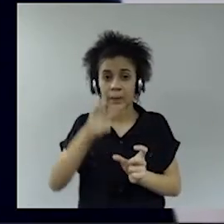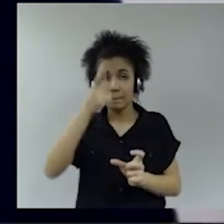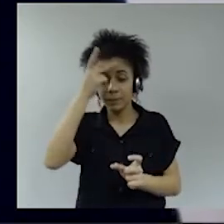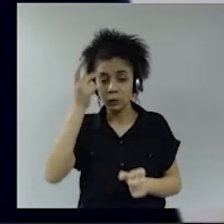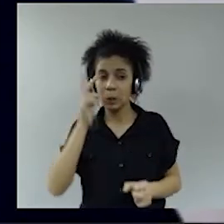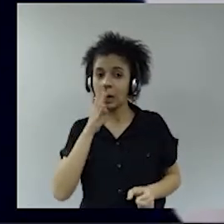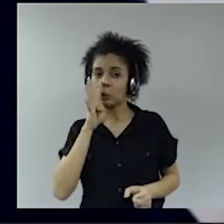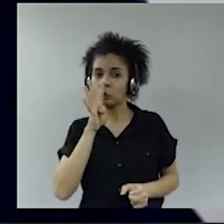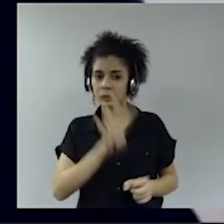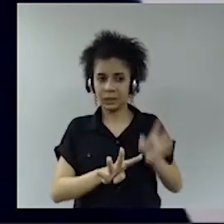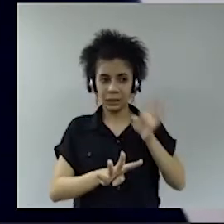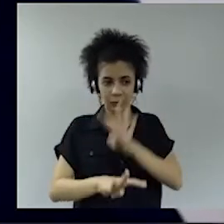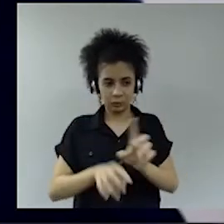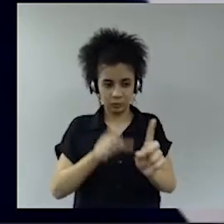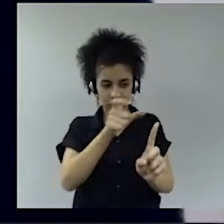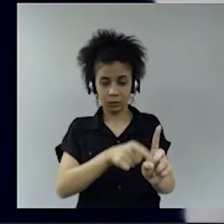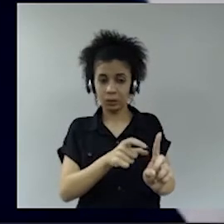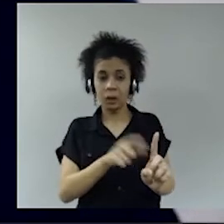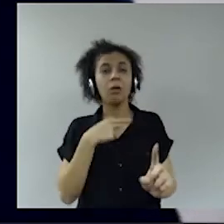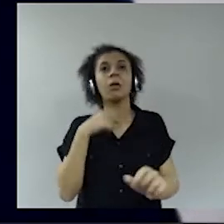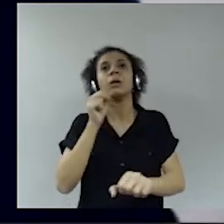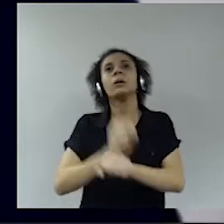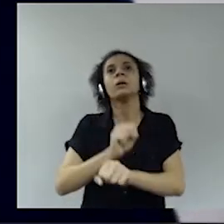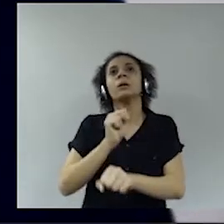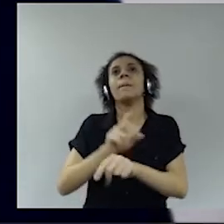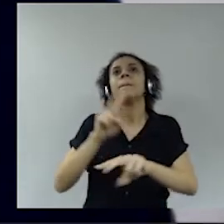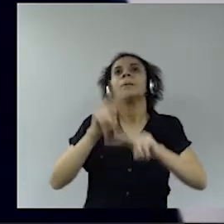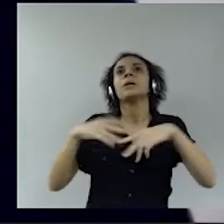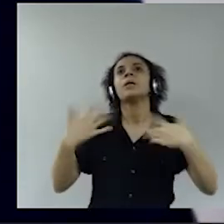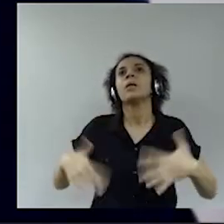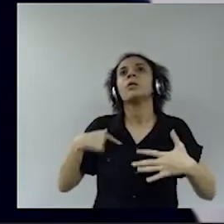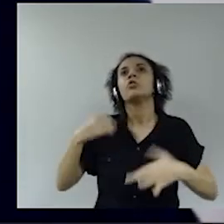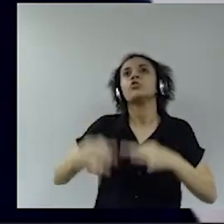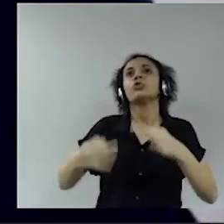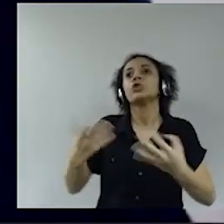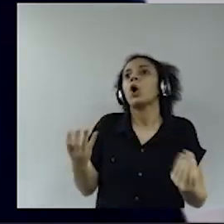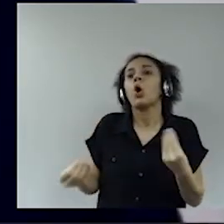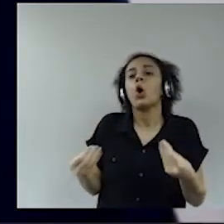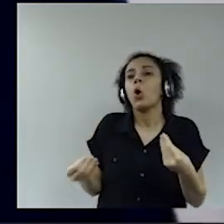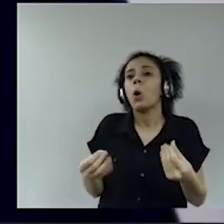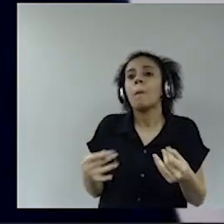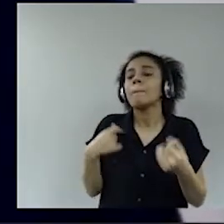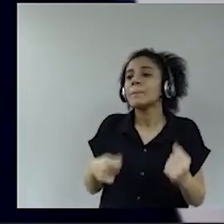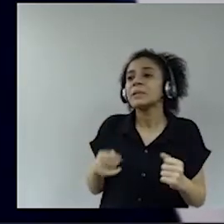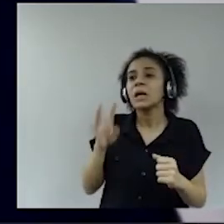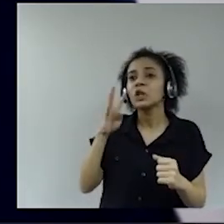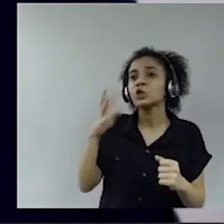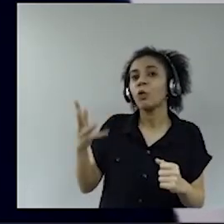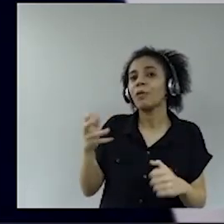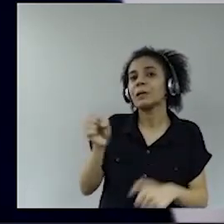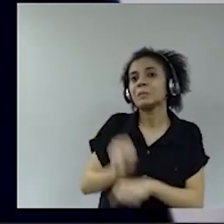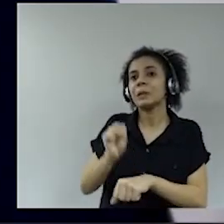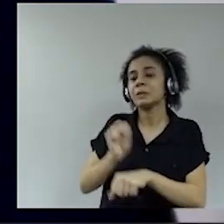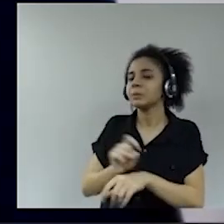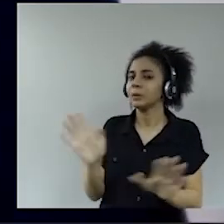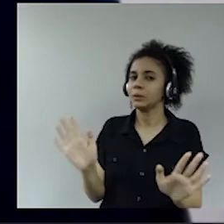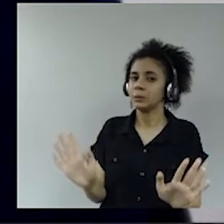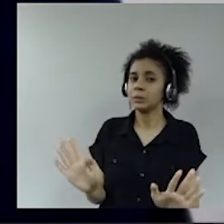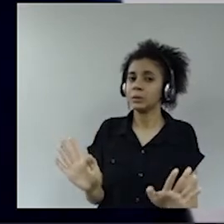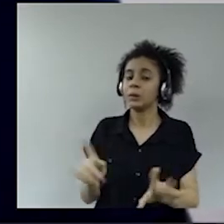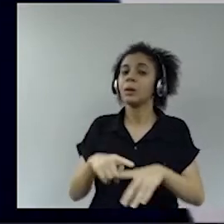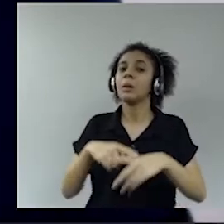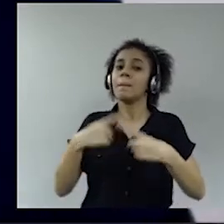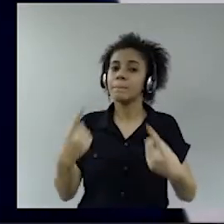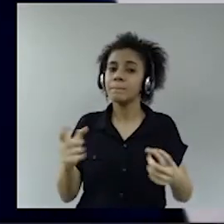acusados não podem ficar esperando presos sem data aprazada para serem julgados. Com